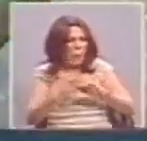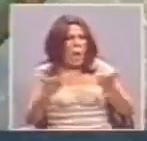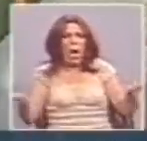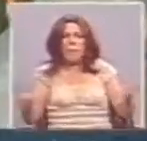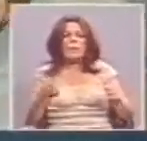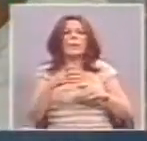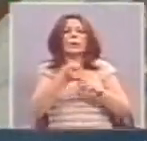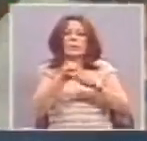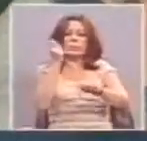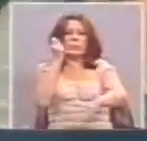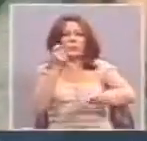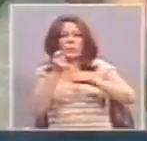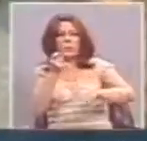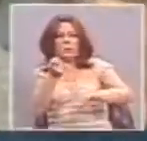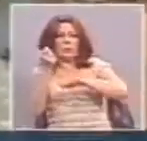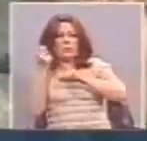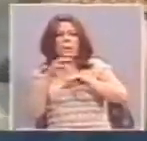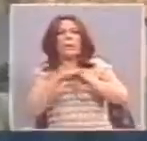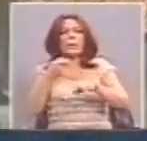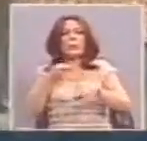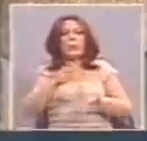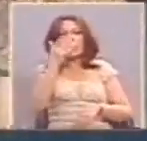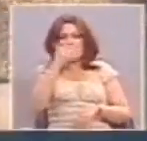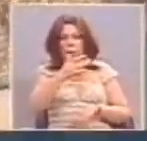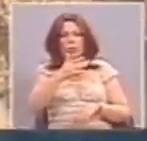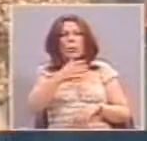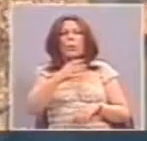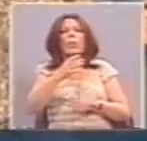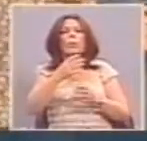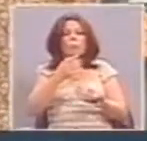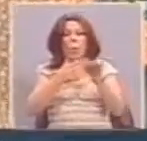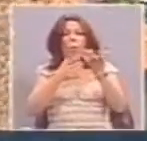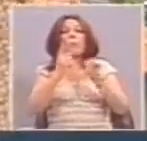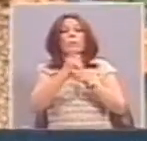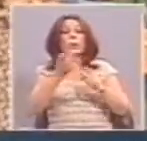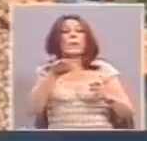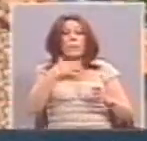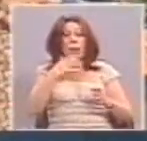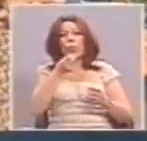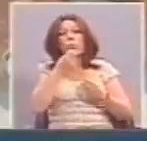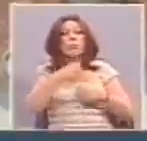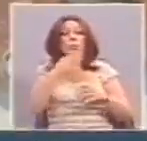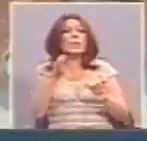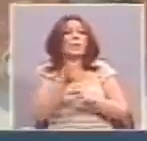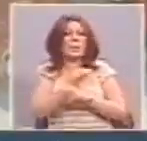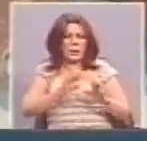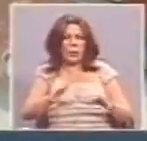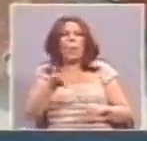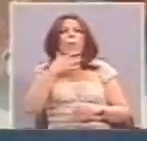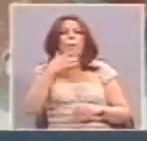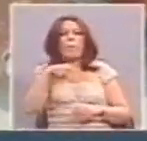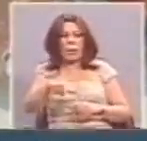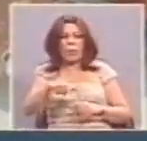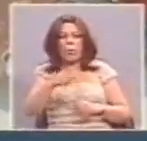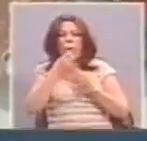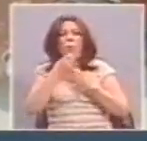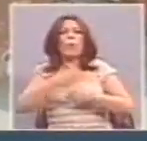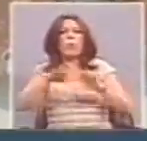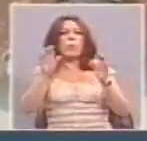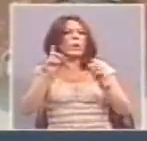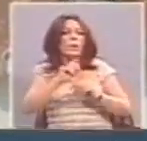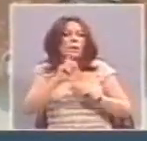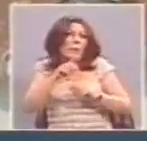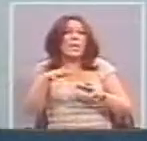Pescado à linha com anzóis, o peixe-espada preto surge depois do branco ter desaparecido. O peixe-espada branco não se extinguiu,